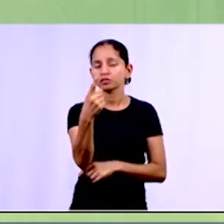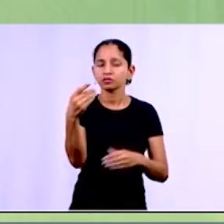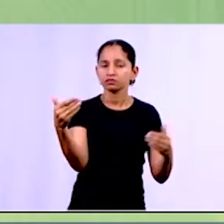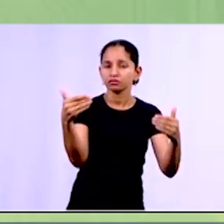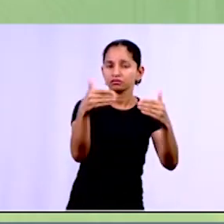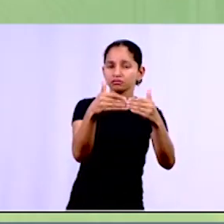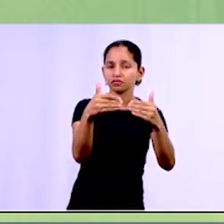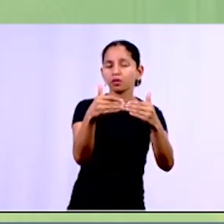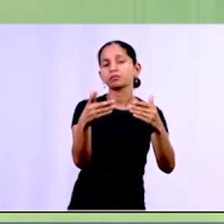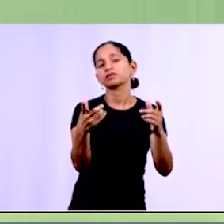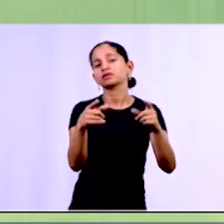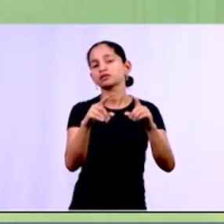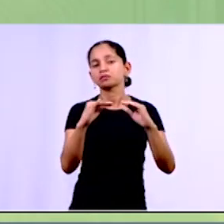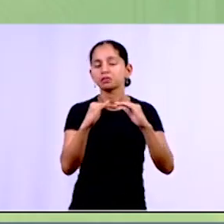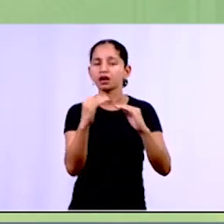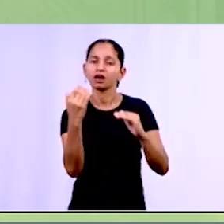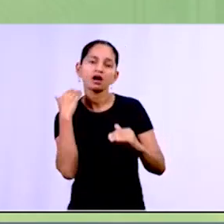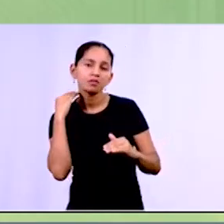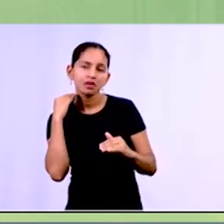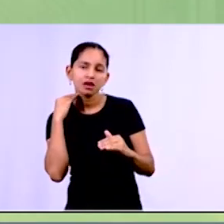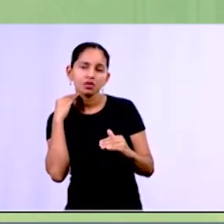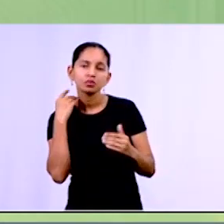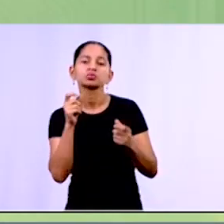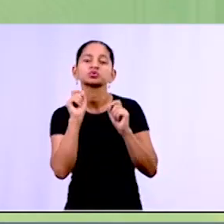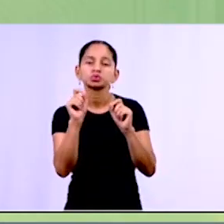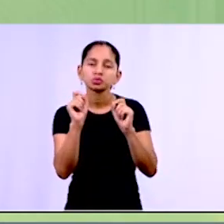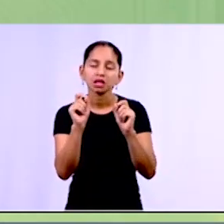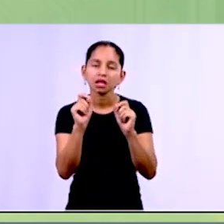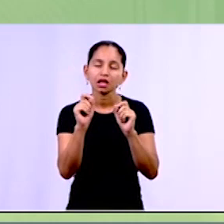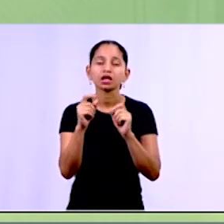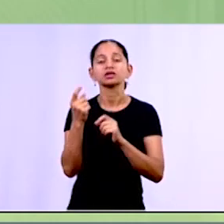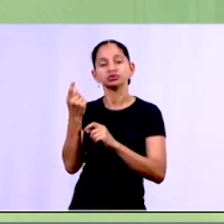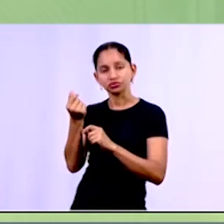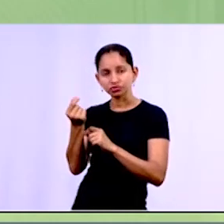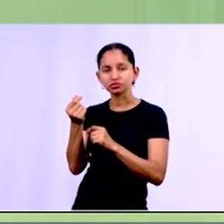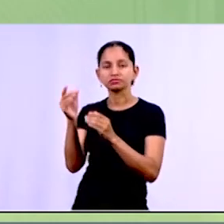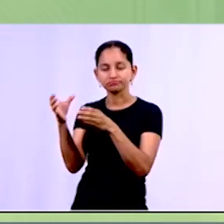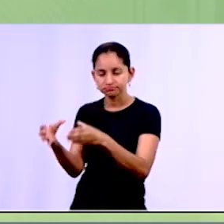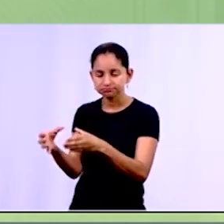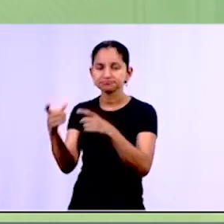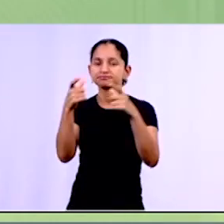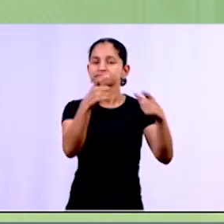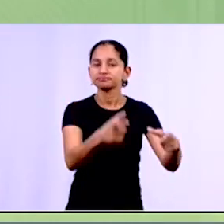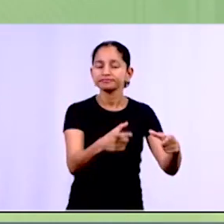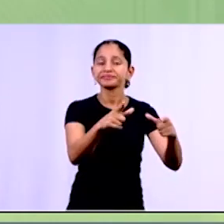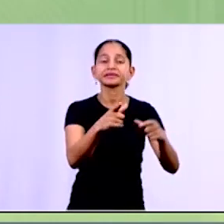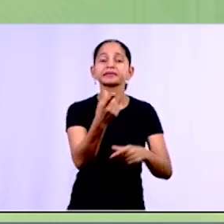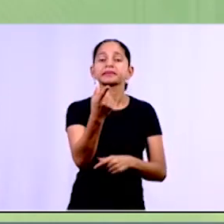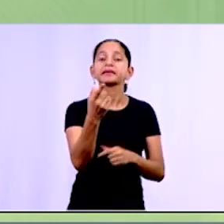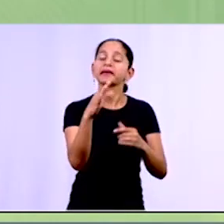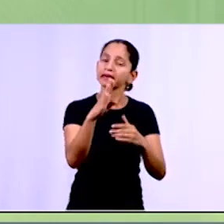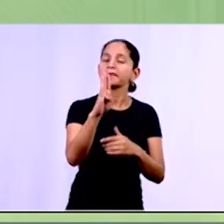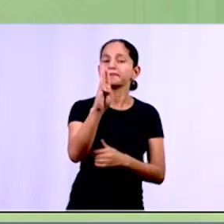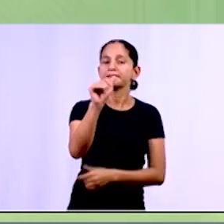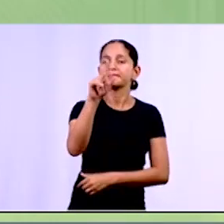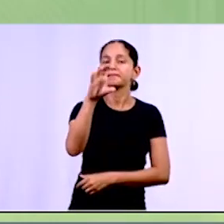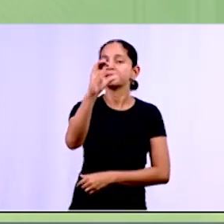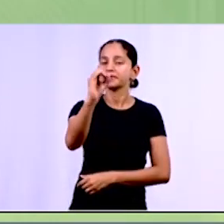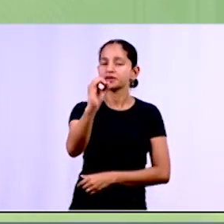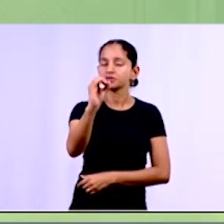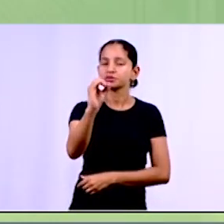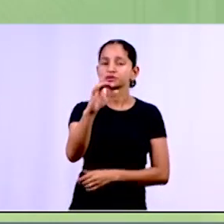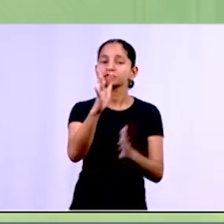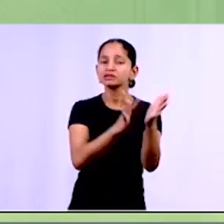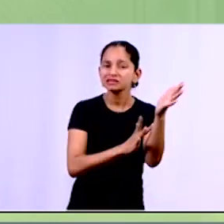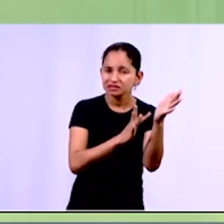armazena, assim como nós temos banco de dinheiro, banco de sangue, onde é um local onde armazena dinheiro e sangue, né? Nós temos um banco de dados, é um local onde